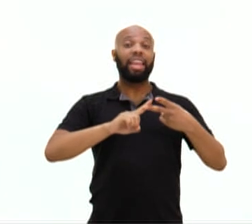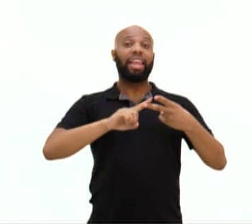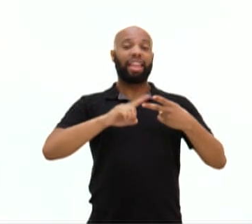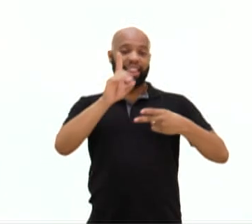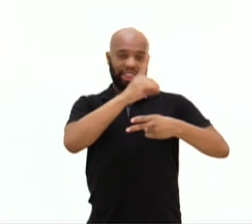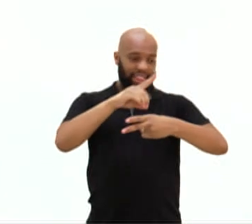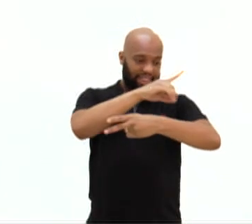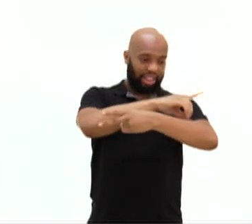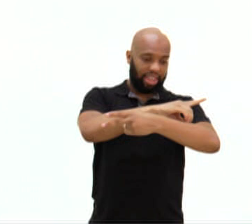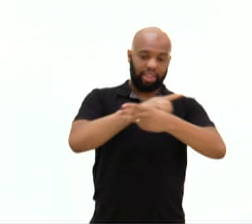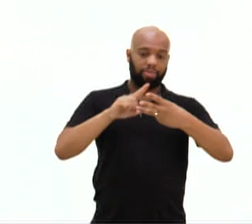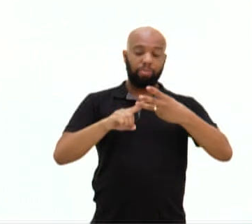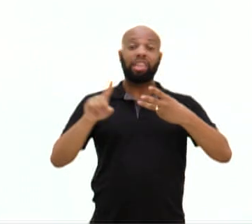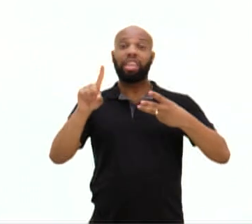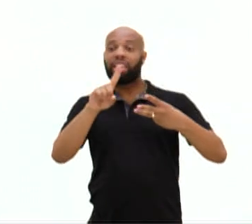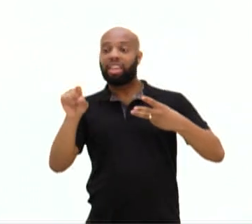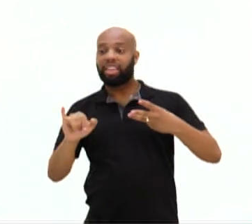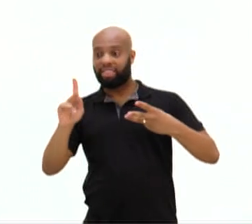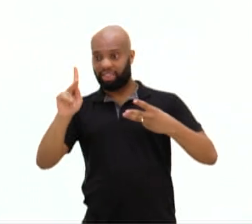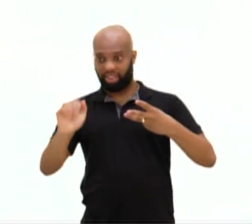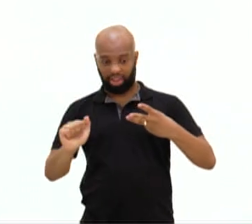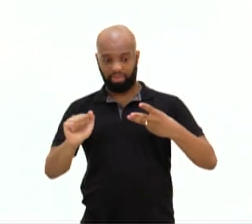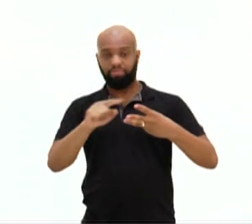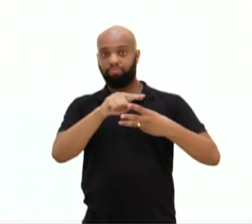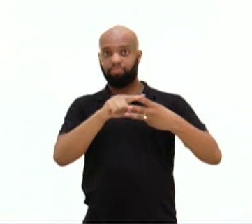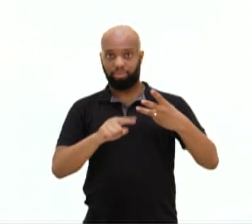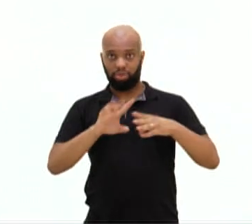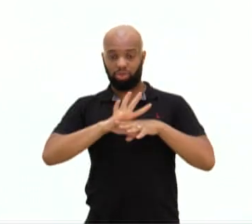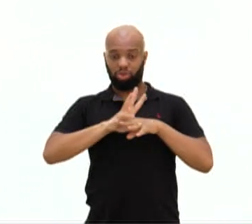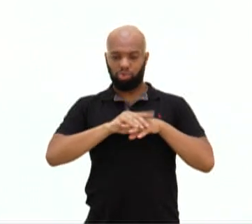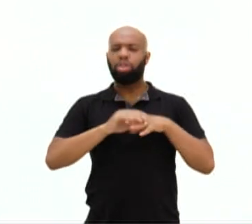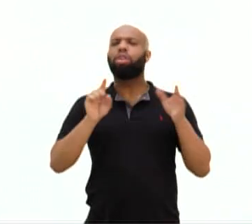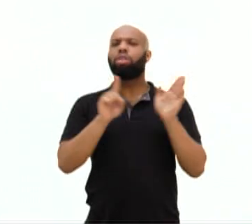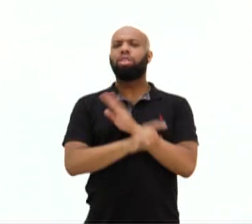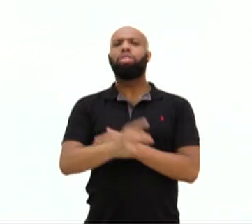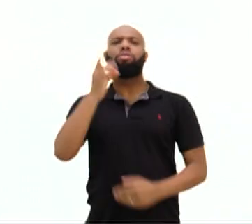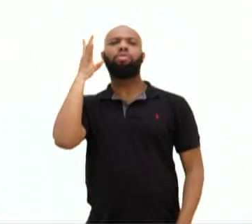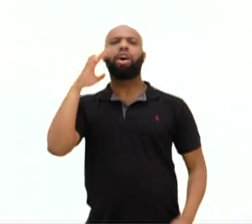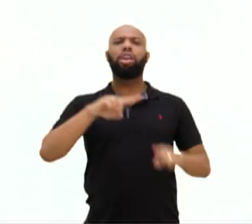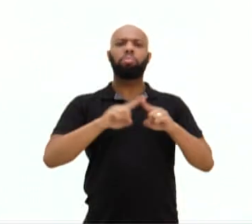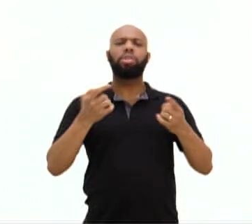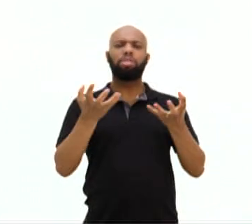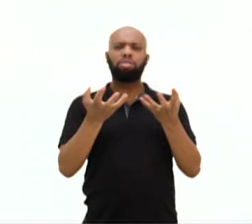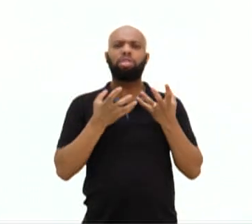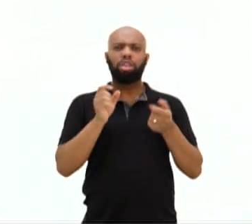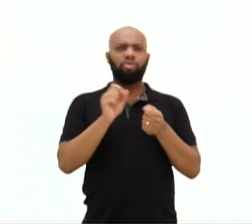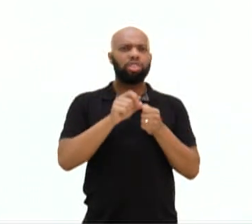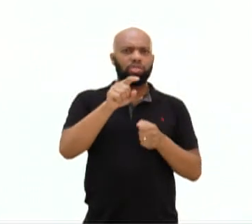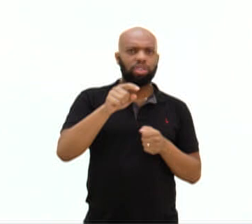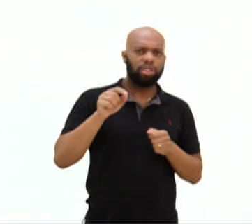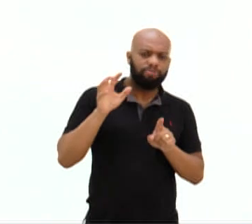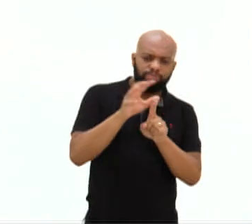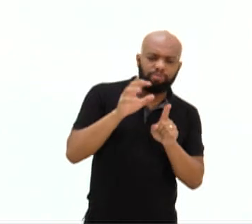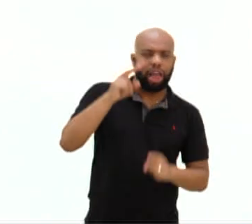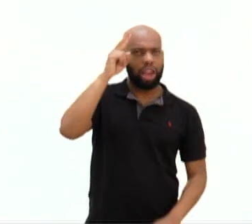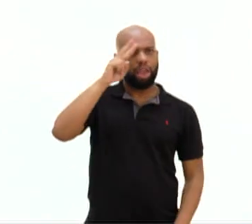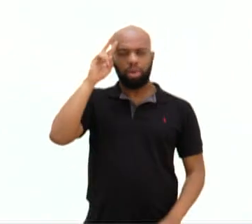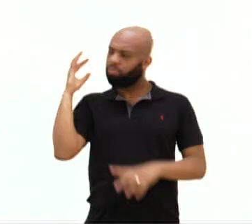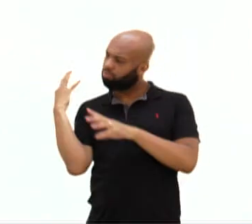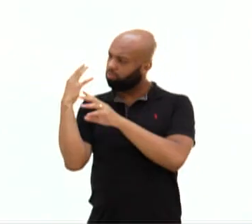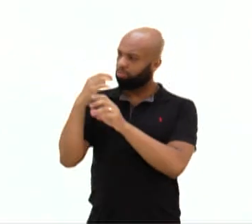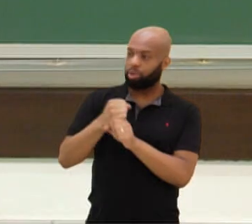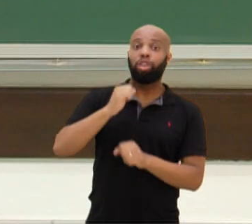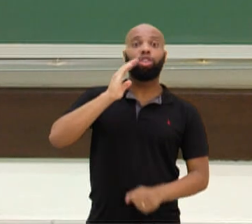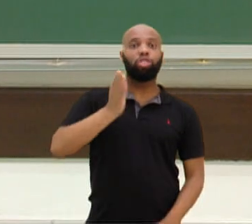está comparando essas três doenças. Apesar de ser uma questão fácil, tem várias coisas que eu quero relembrar com vocês do que vocês estudaram